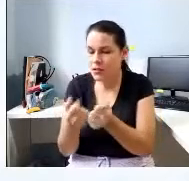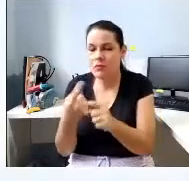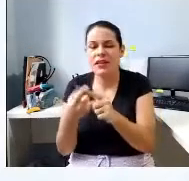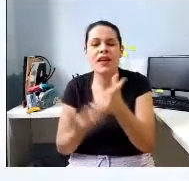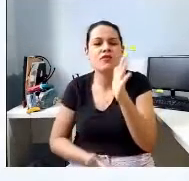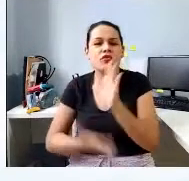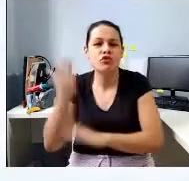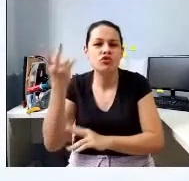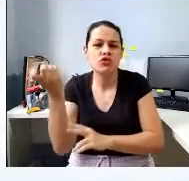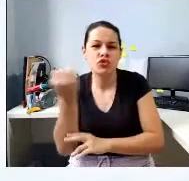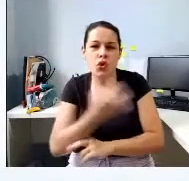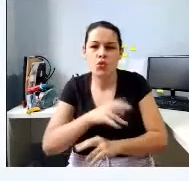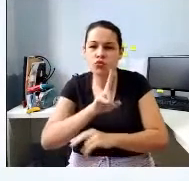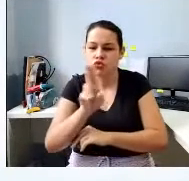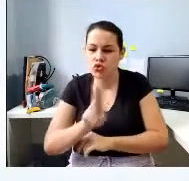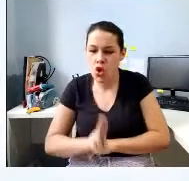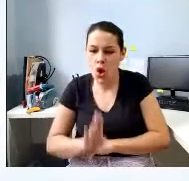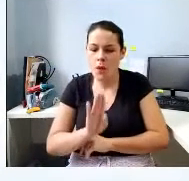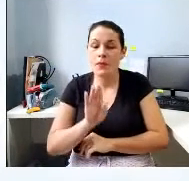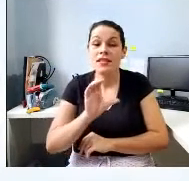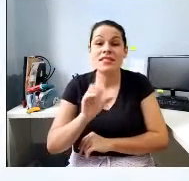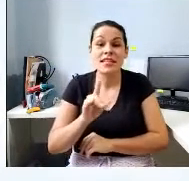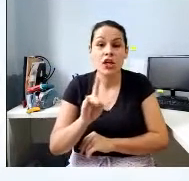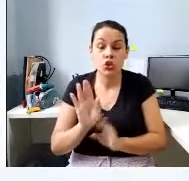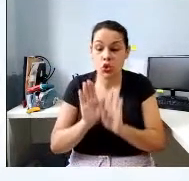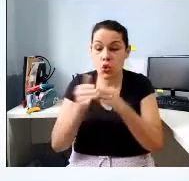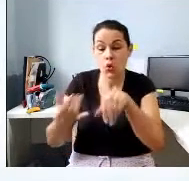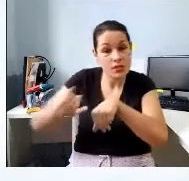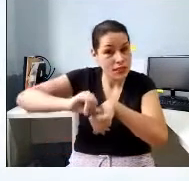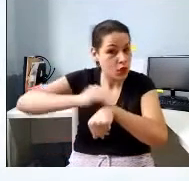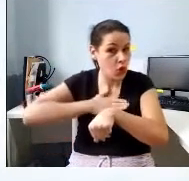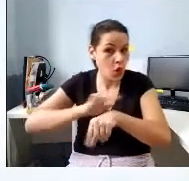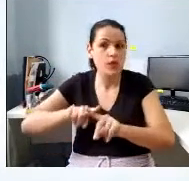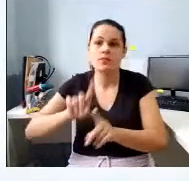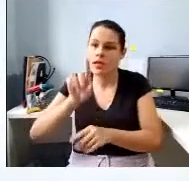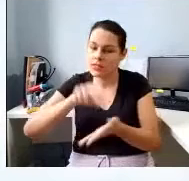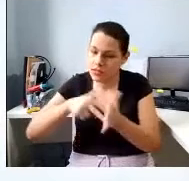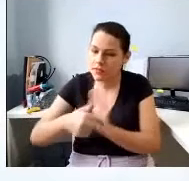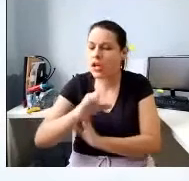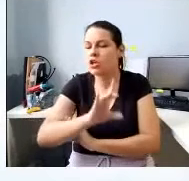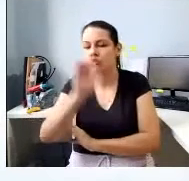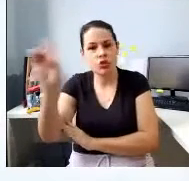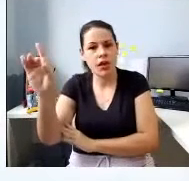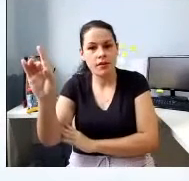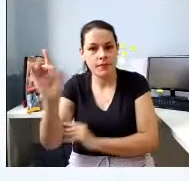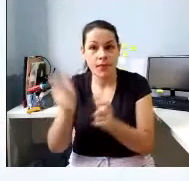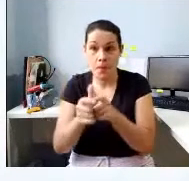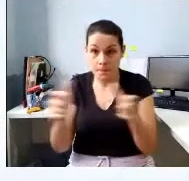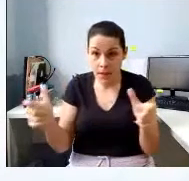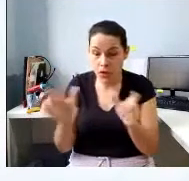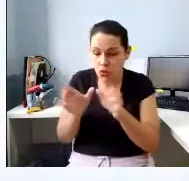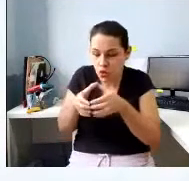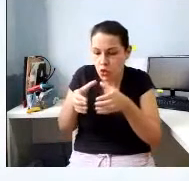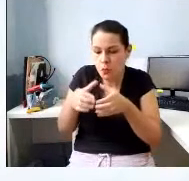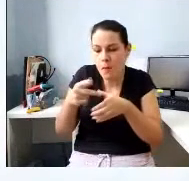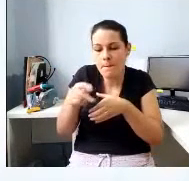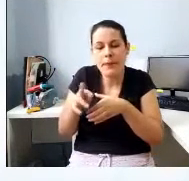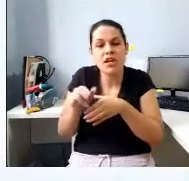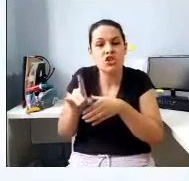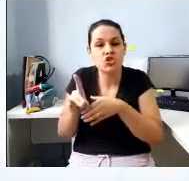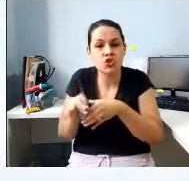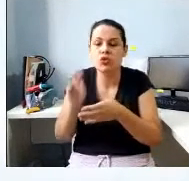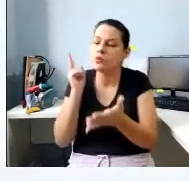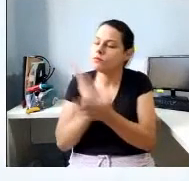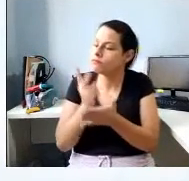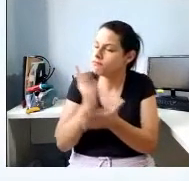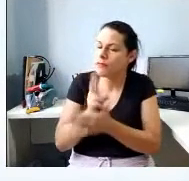de estigma de centrão, mas é a direita. E os partidos vitoriosos nesse processo eleitoral são os